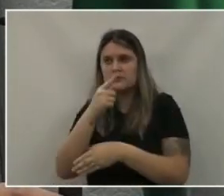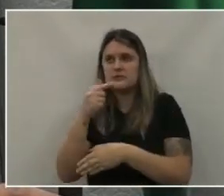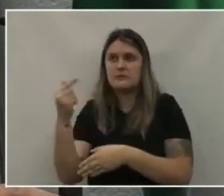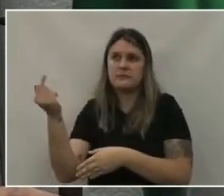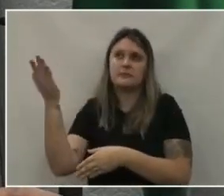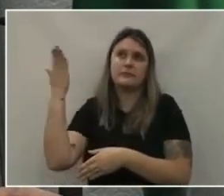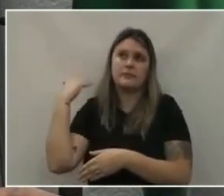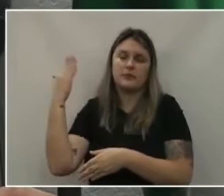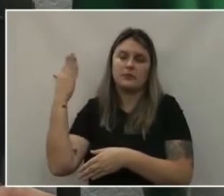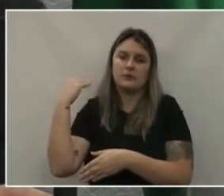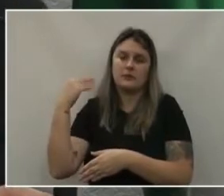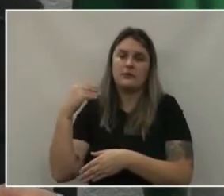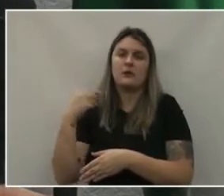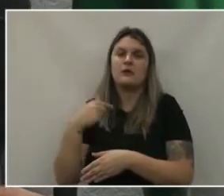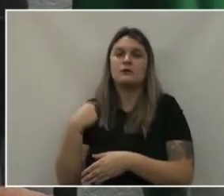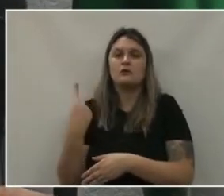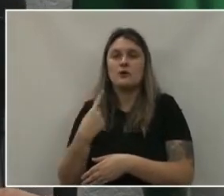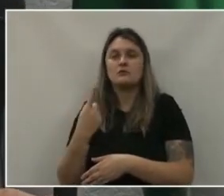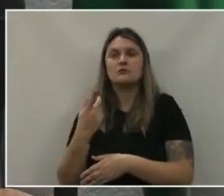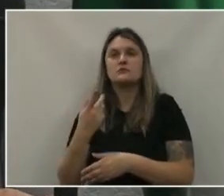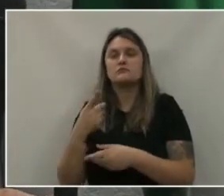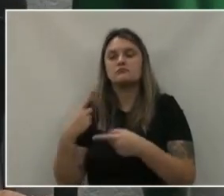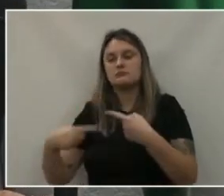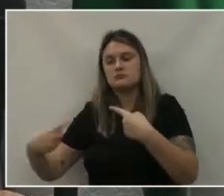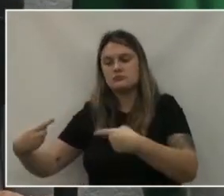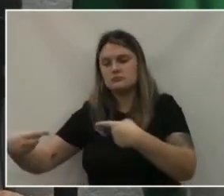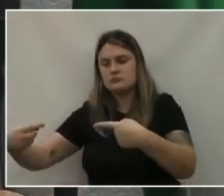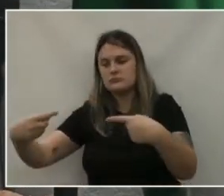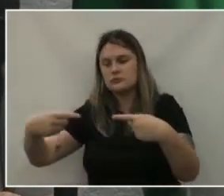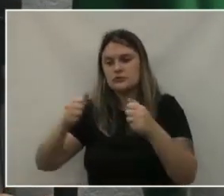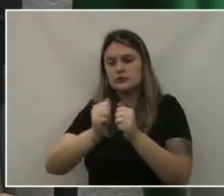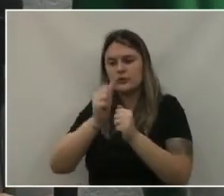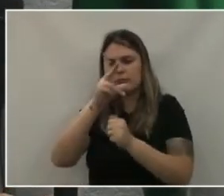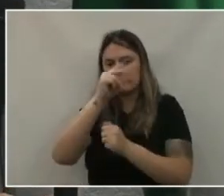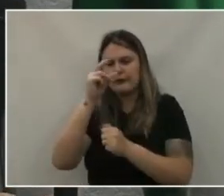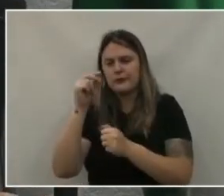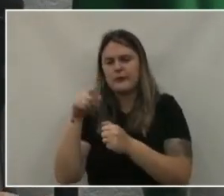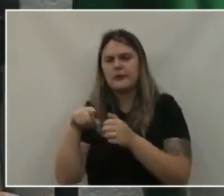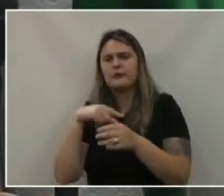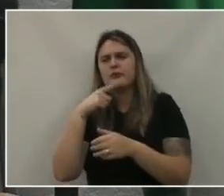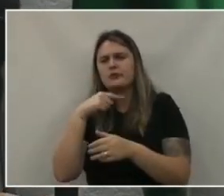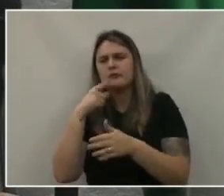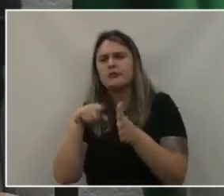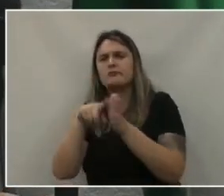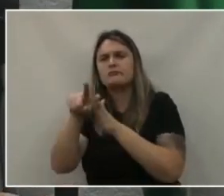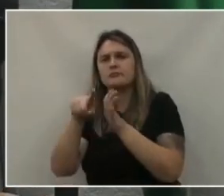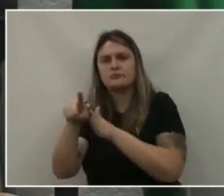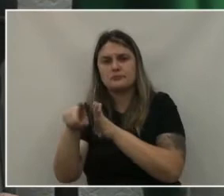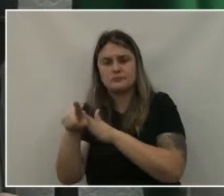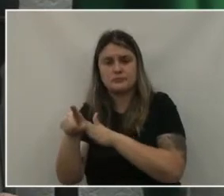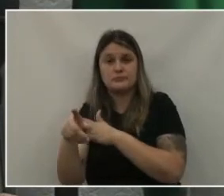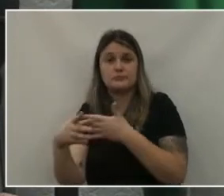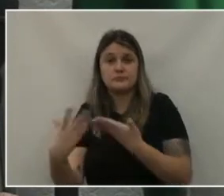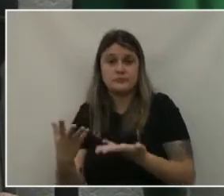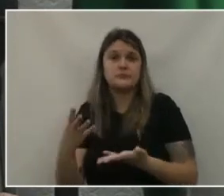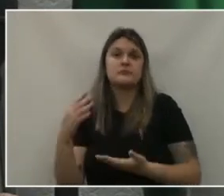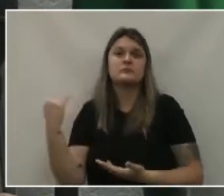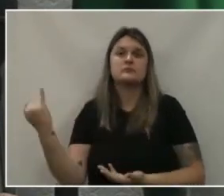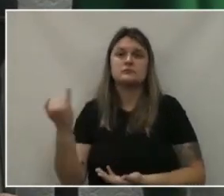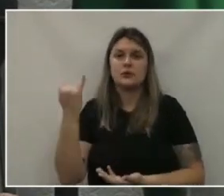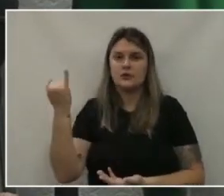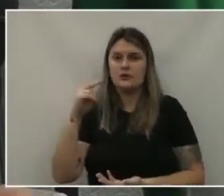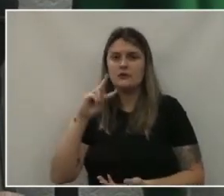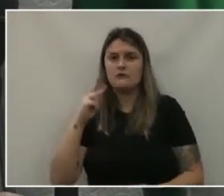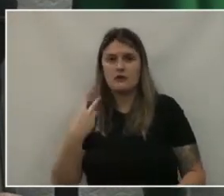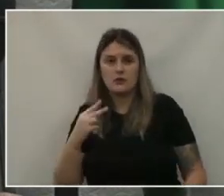pouco atrás, quando estávamos ali junto ao Executivo fazendo algumas indagações já a respeito disso. Então, é importante,